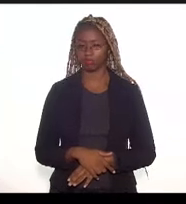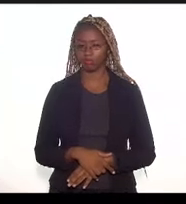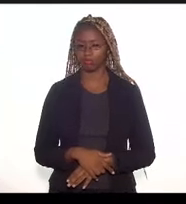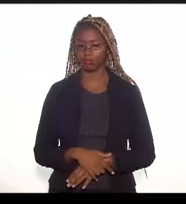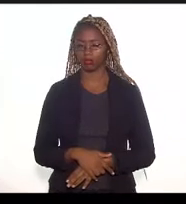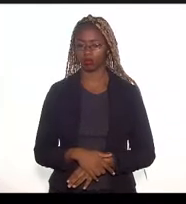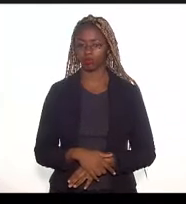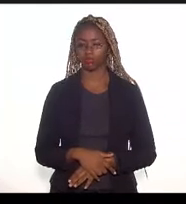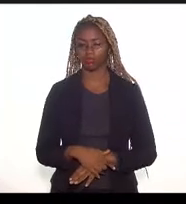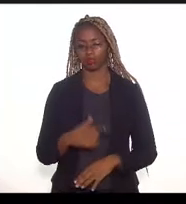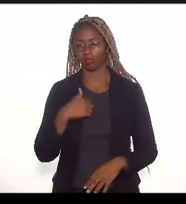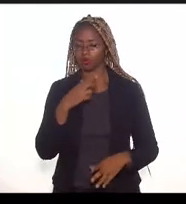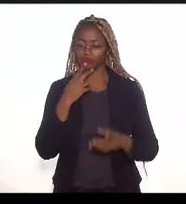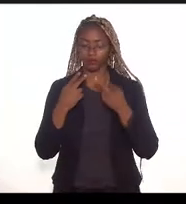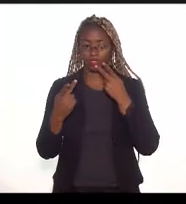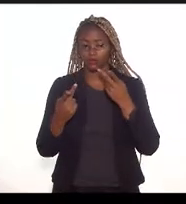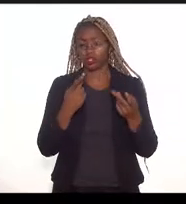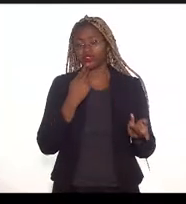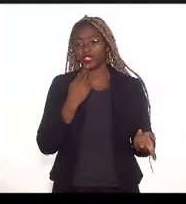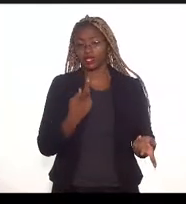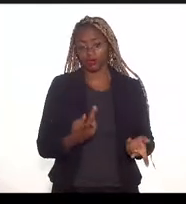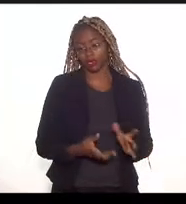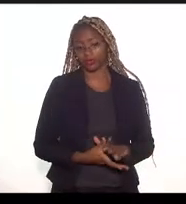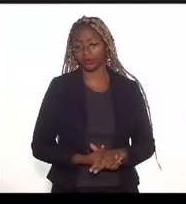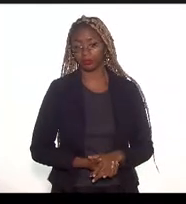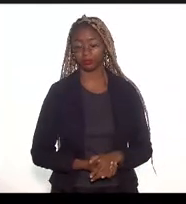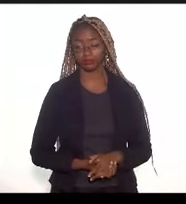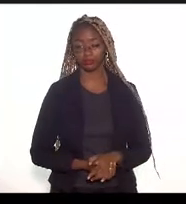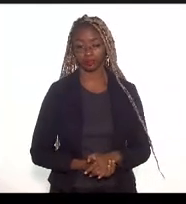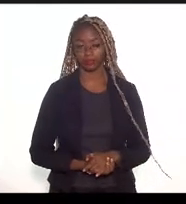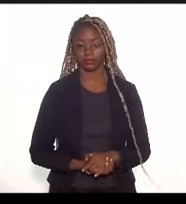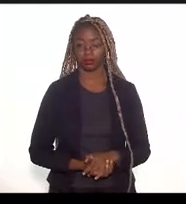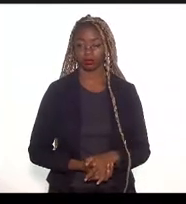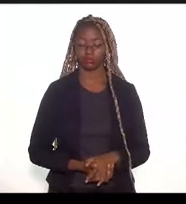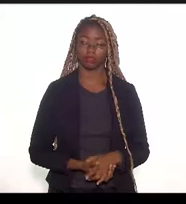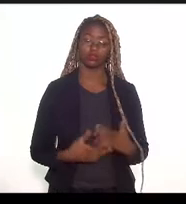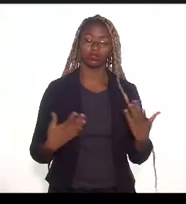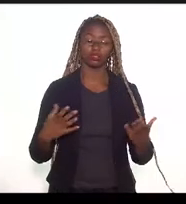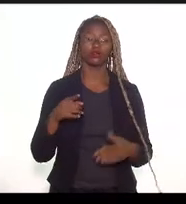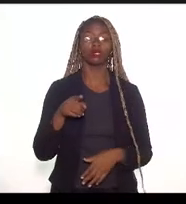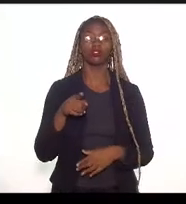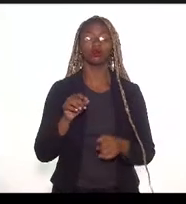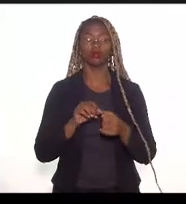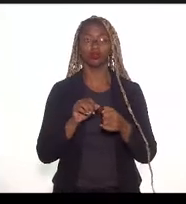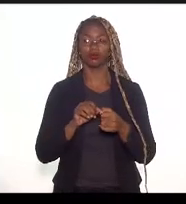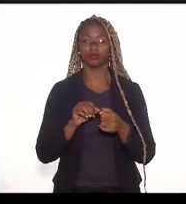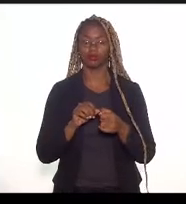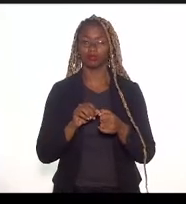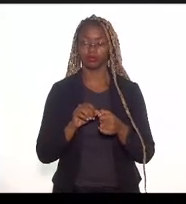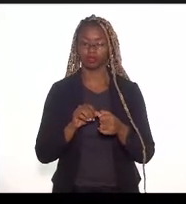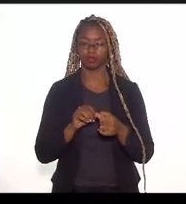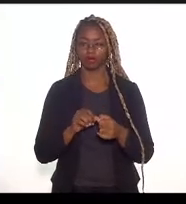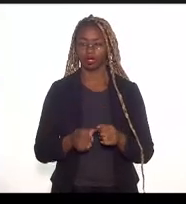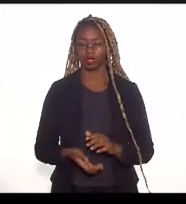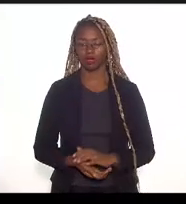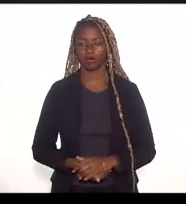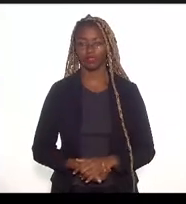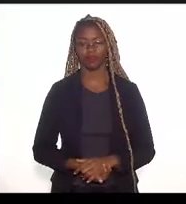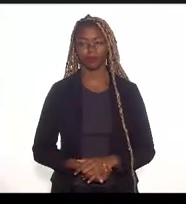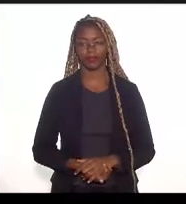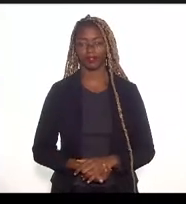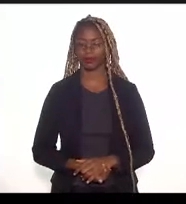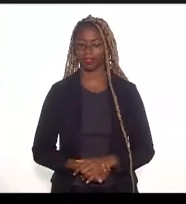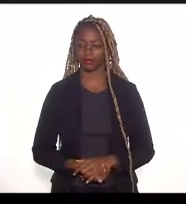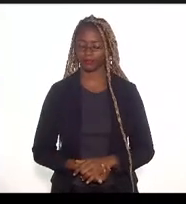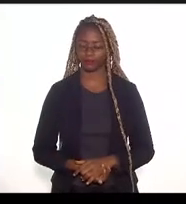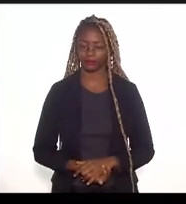seria a colagem de incentivos? O regime de recuperação fiscal, né, e o CONFAS, né, o Conselho